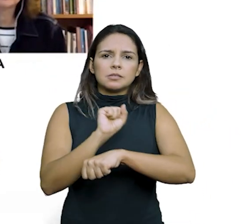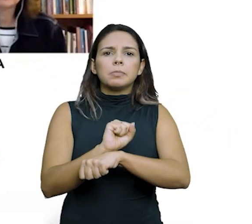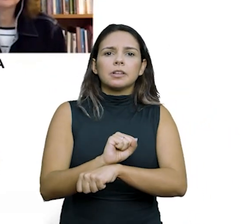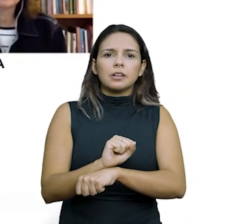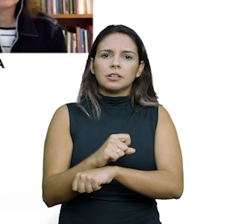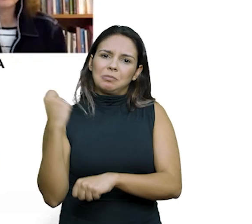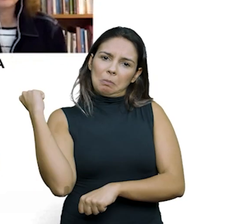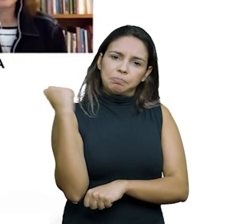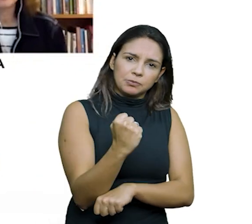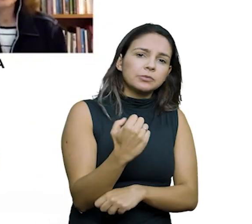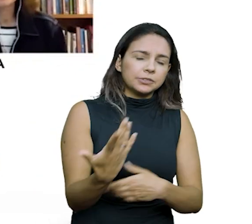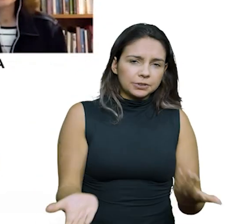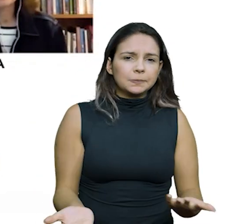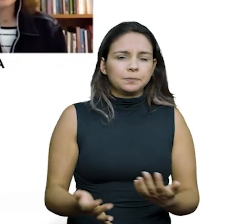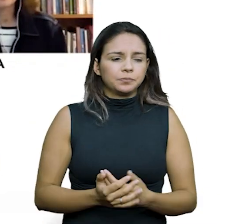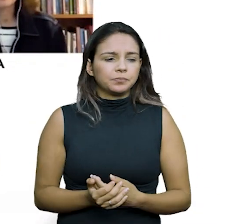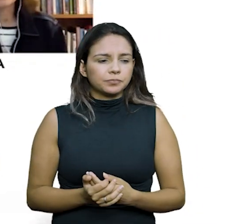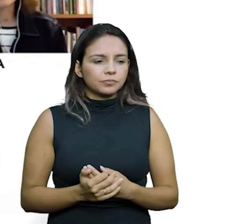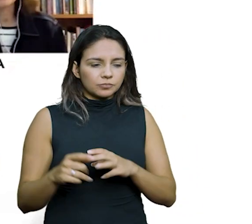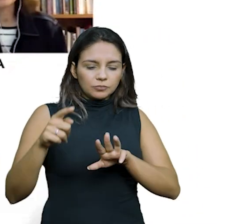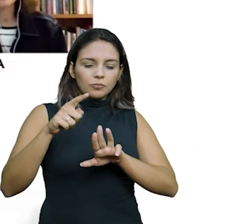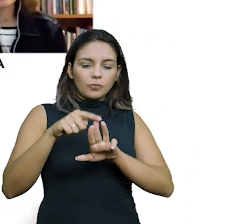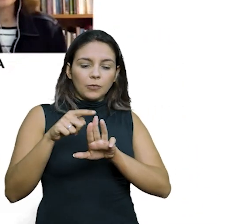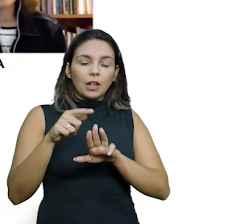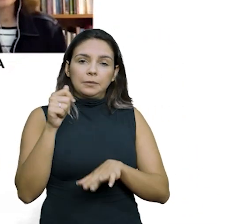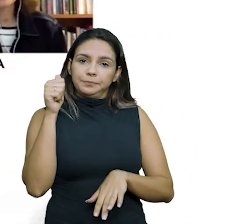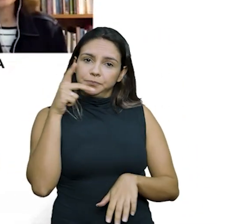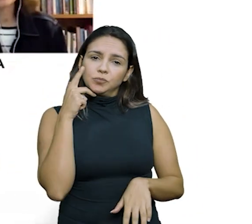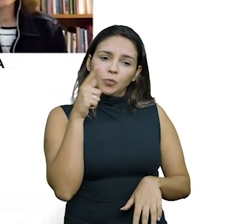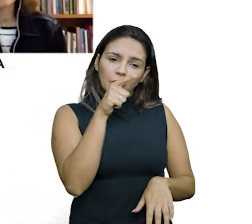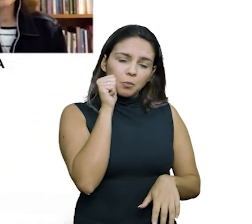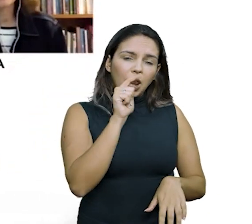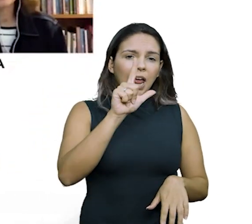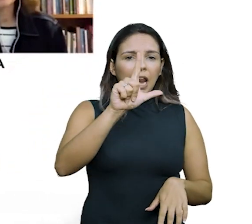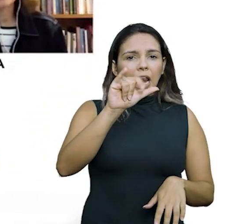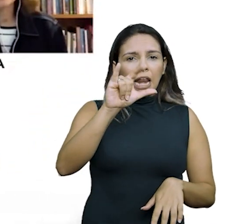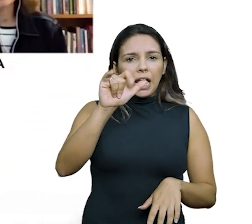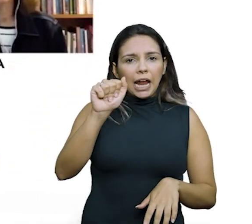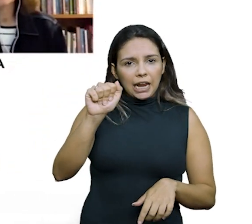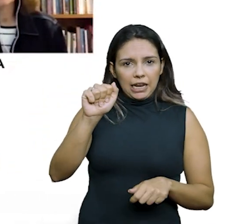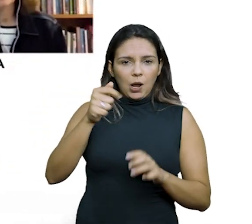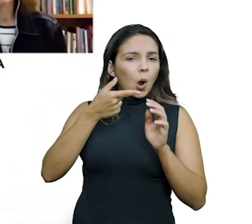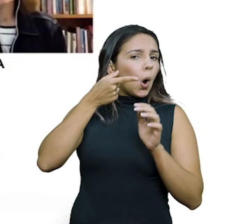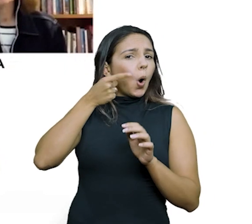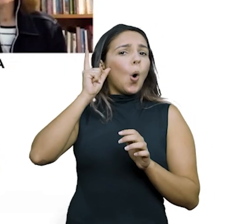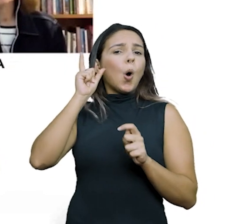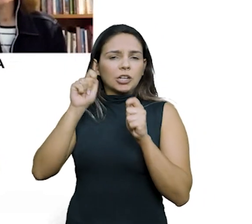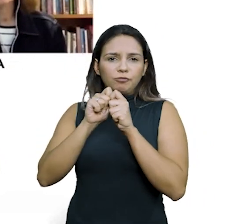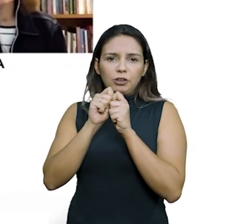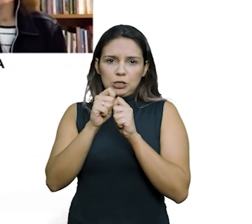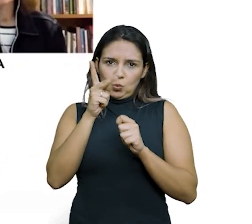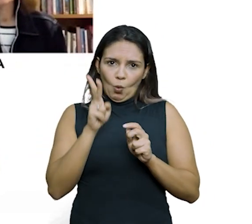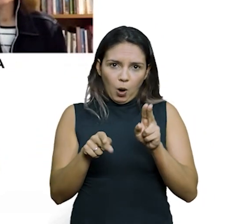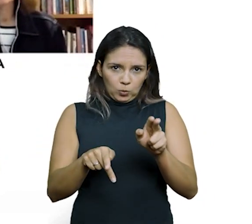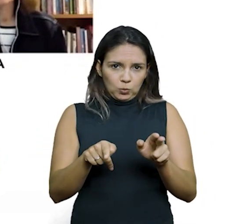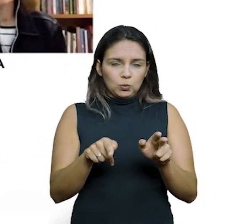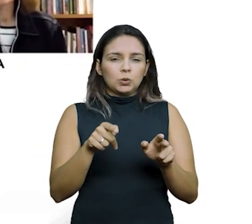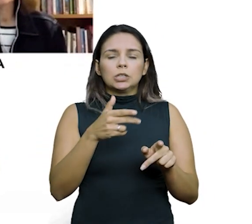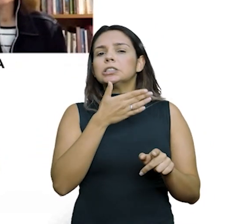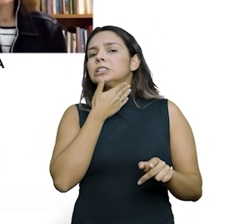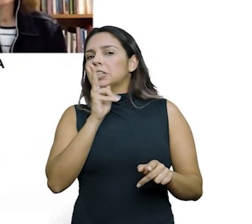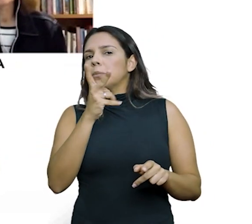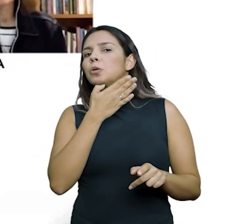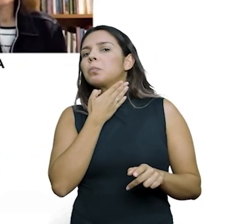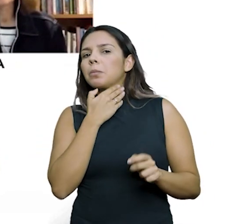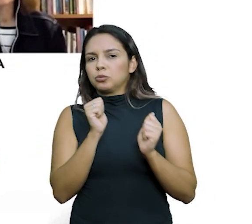dúvida. Agora, se serve de consolo, ontem a Lilia Schwartz fez sempre um papo em casa comigo, e ela e